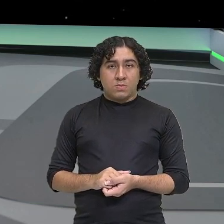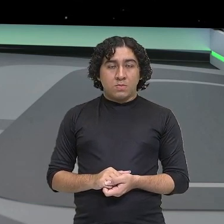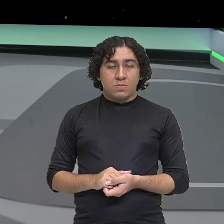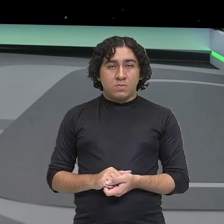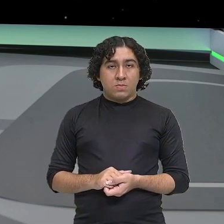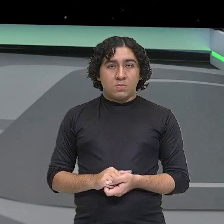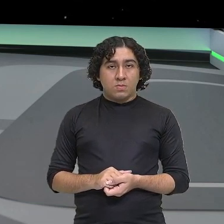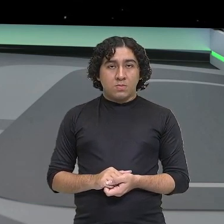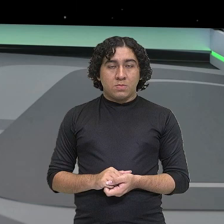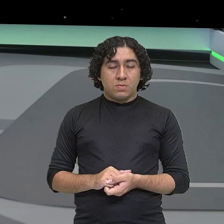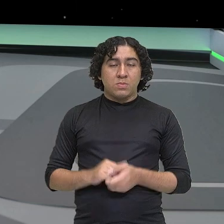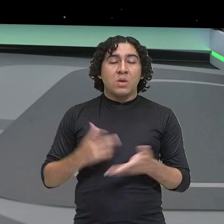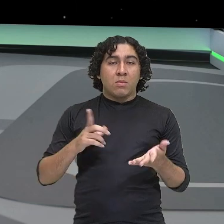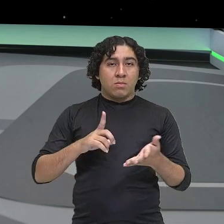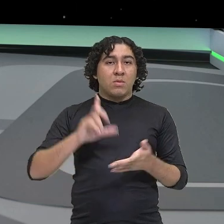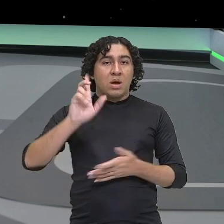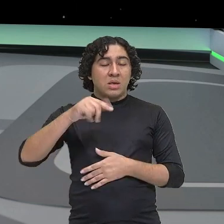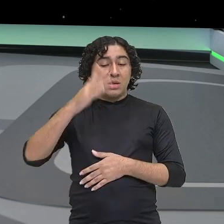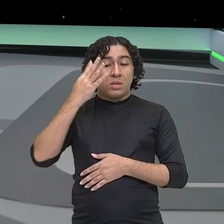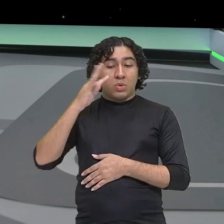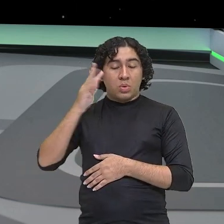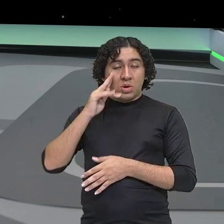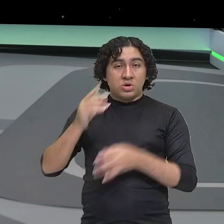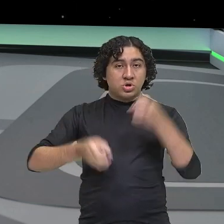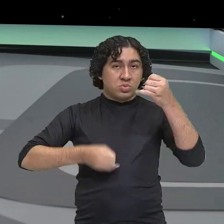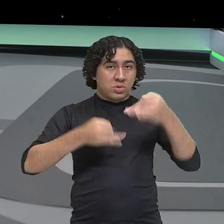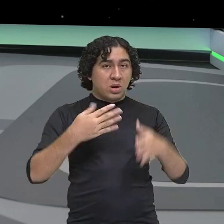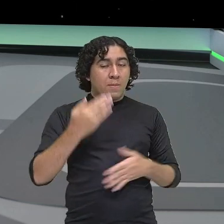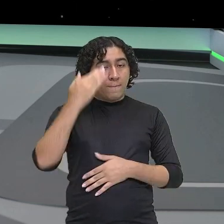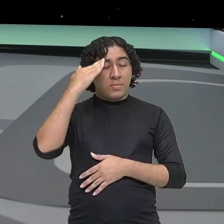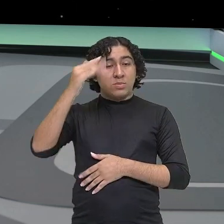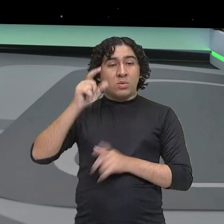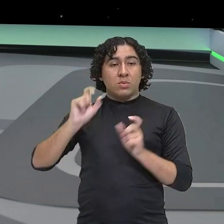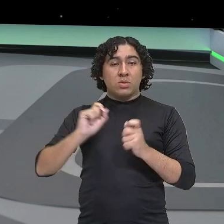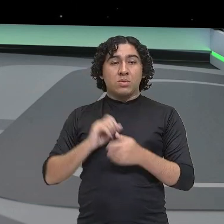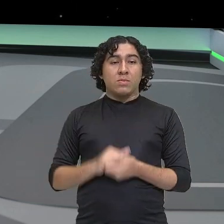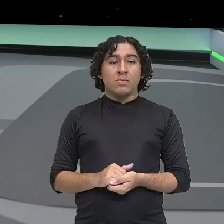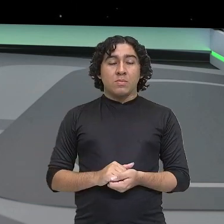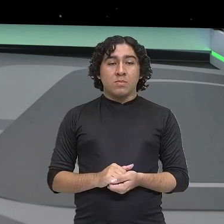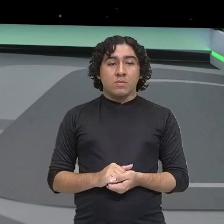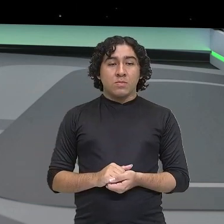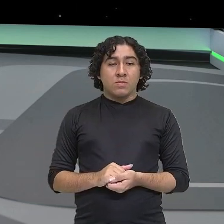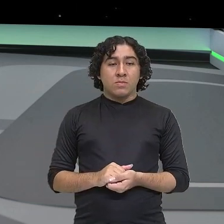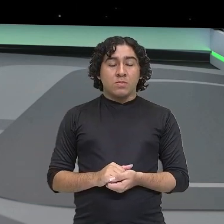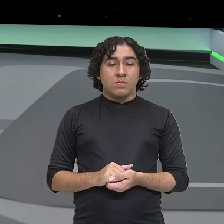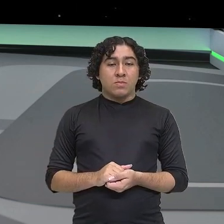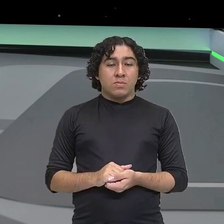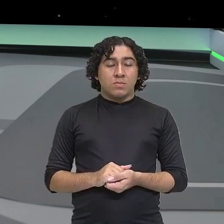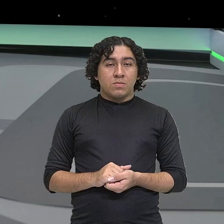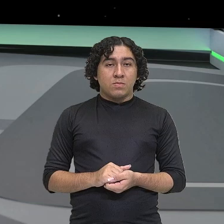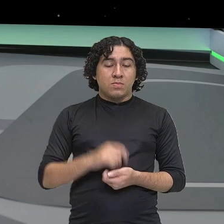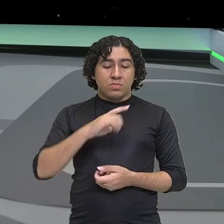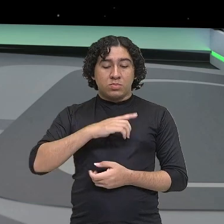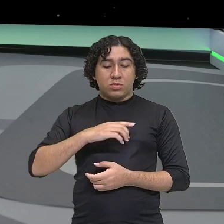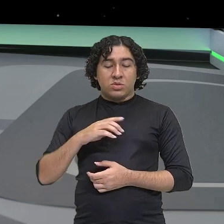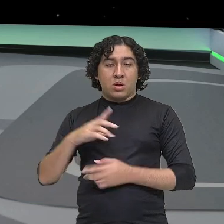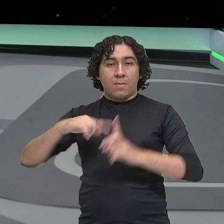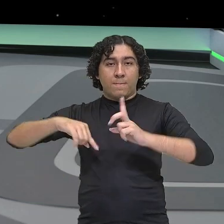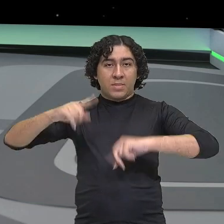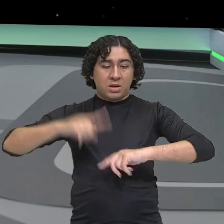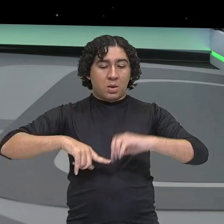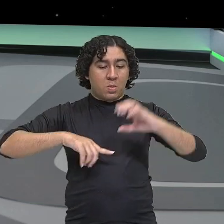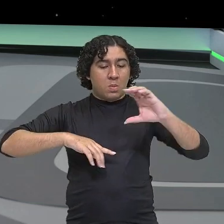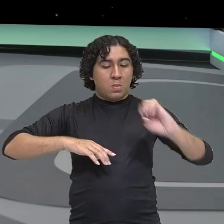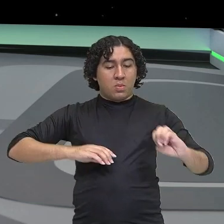enunciado da lei da gravitação universal diz o seguinte: 2 corpos, como nós temos aí, você